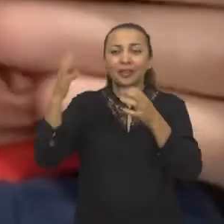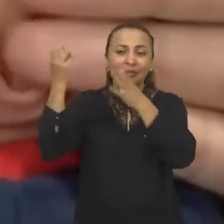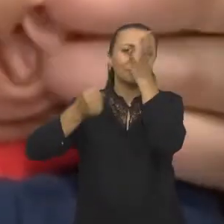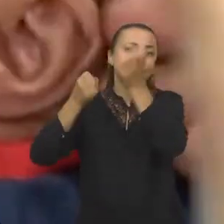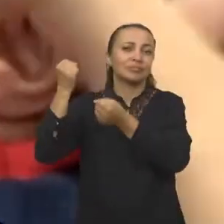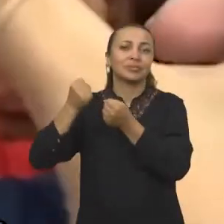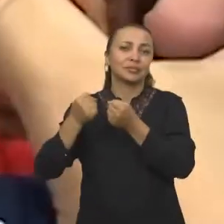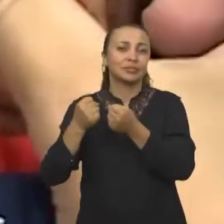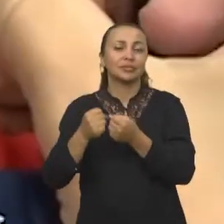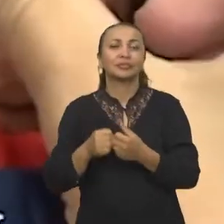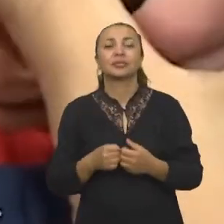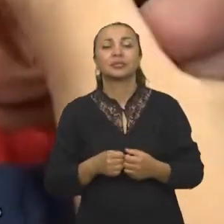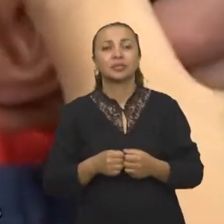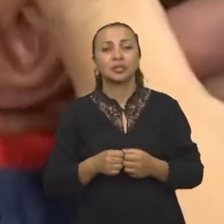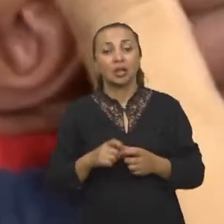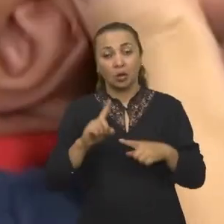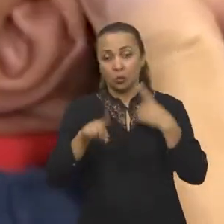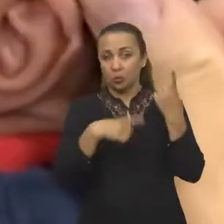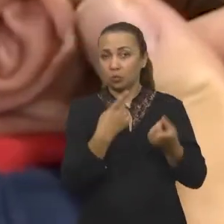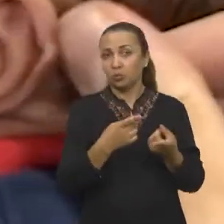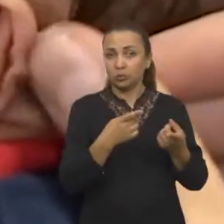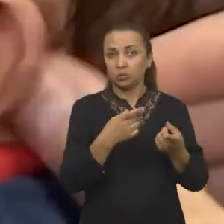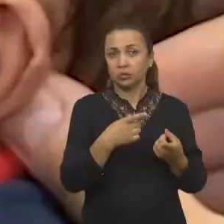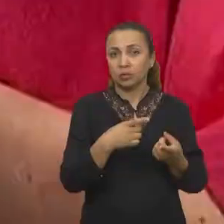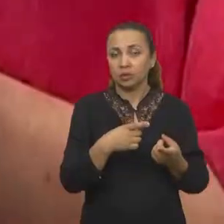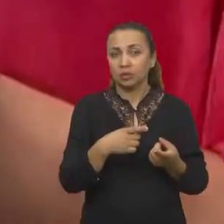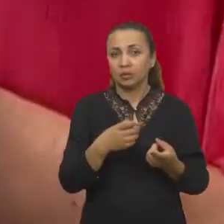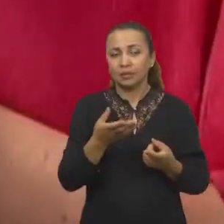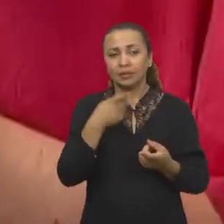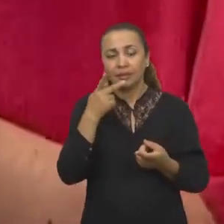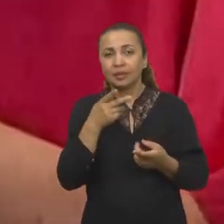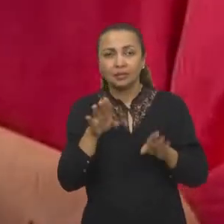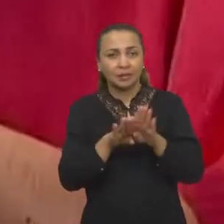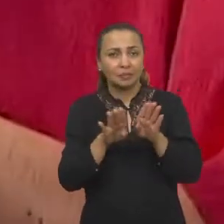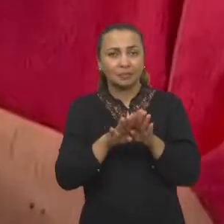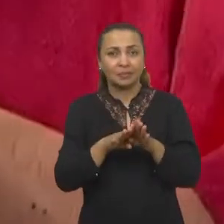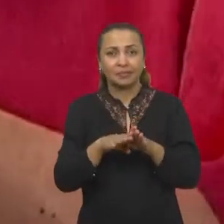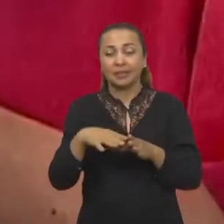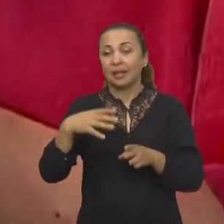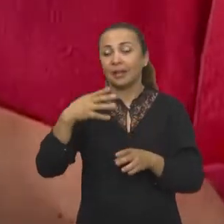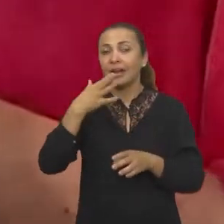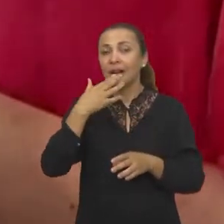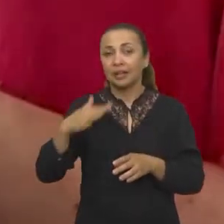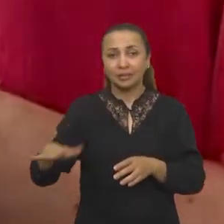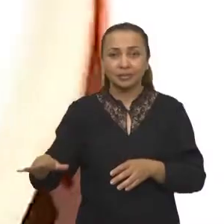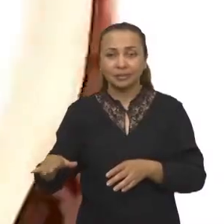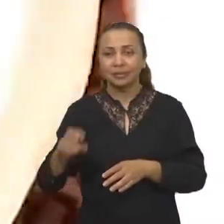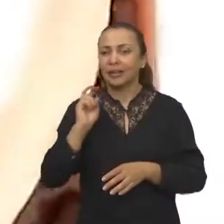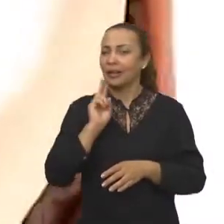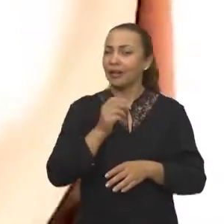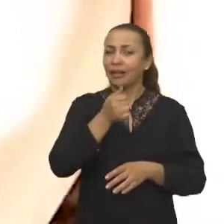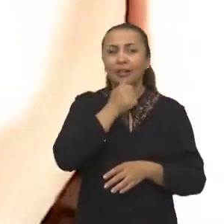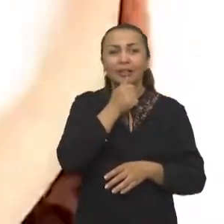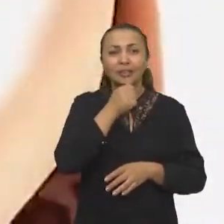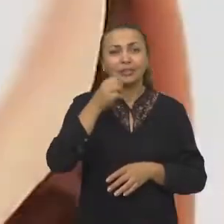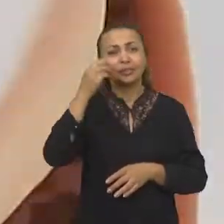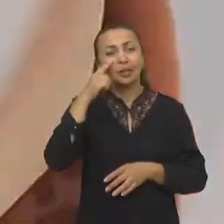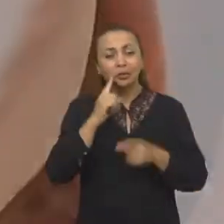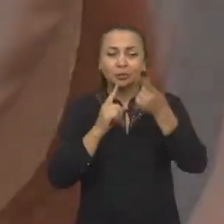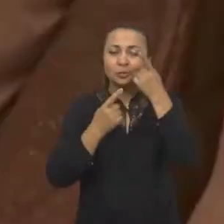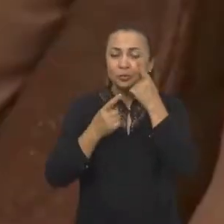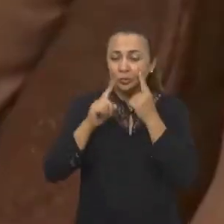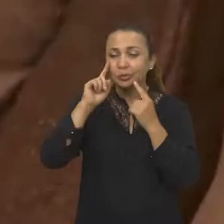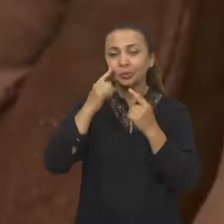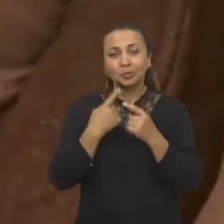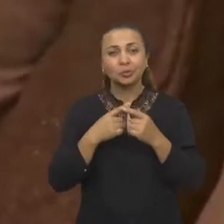cabeça delas, né, ou não tinham leite, ou esse leite estava fraco. E, na verdade, isso aí são mitos, né,